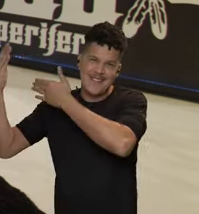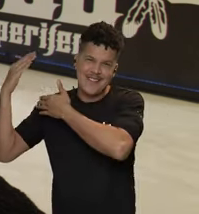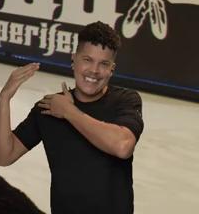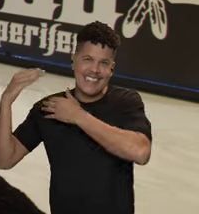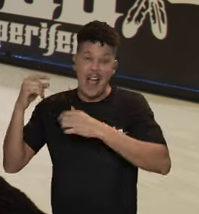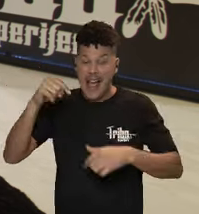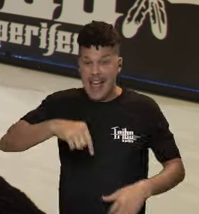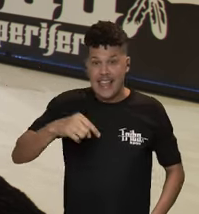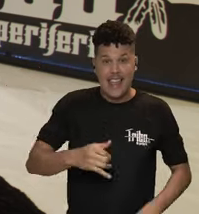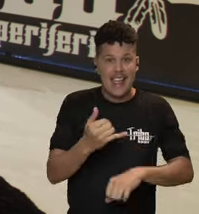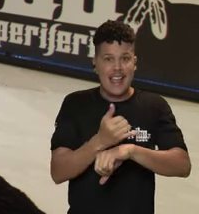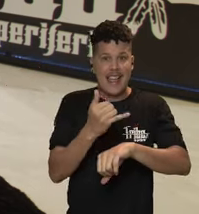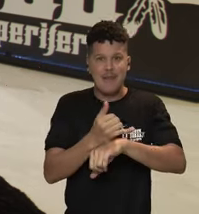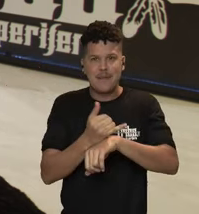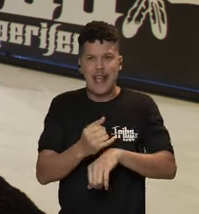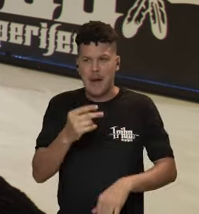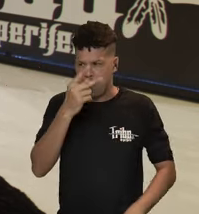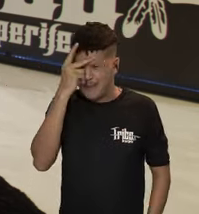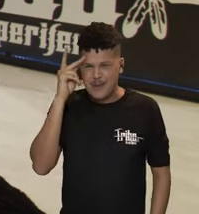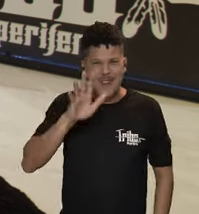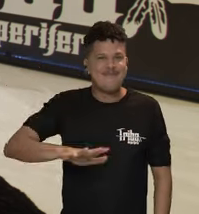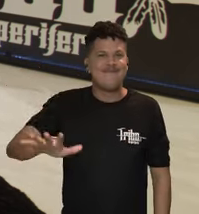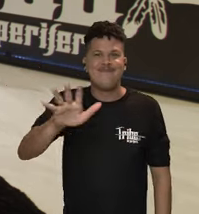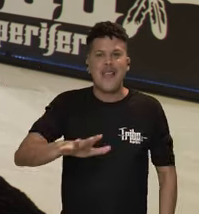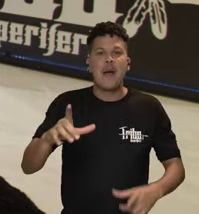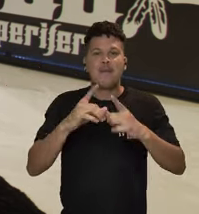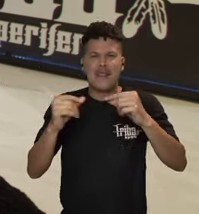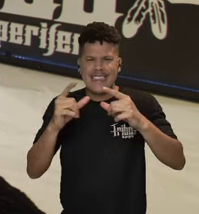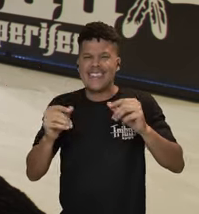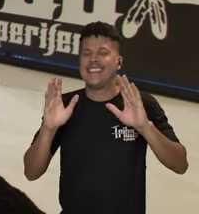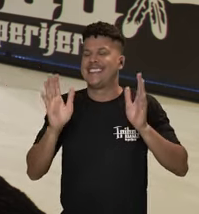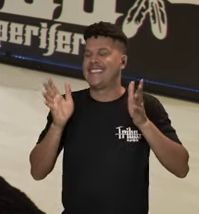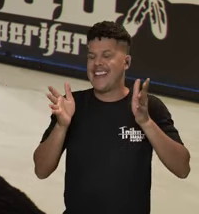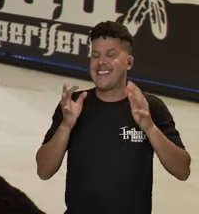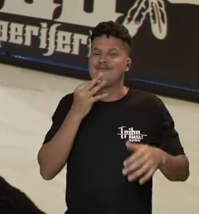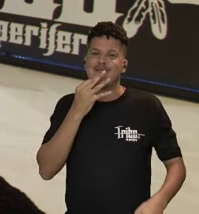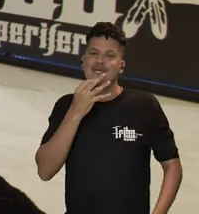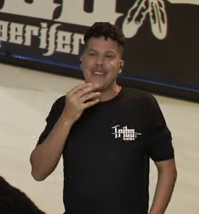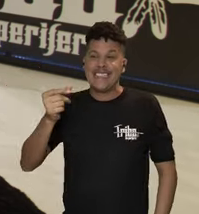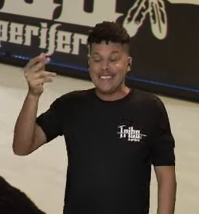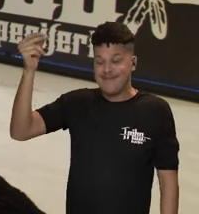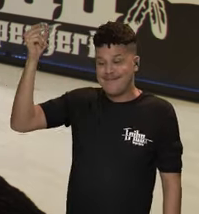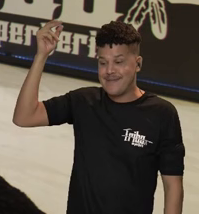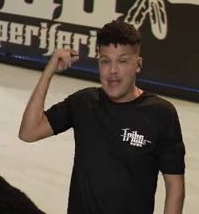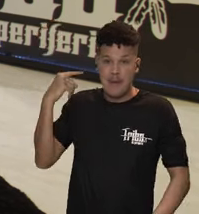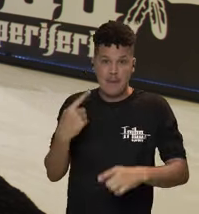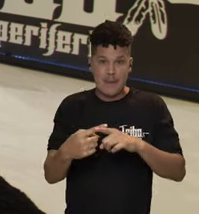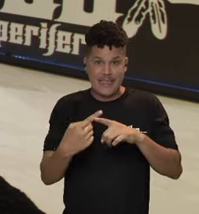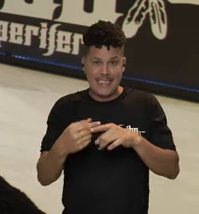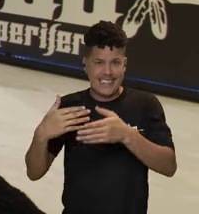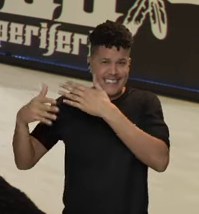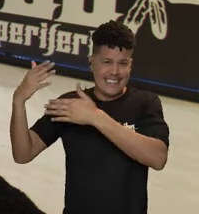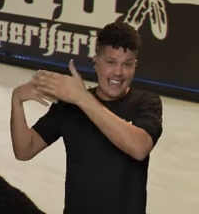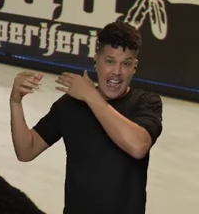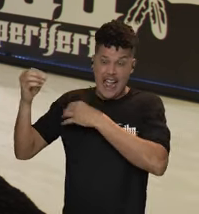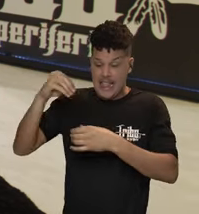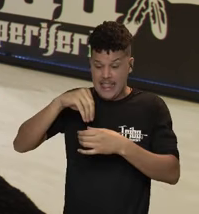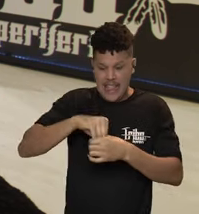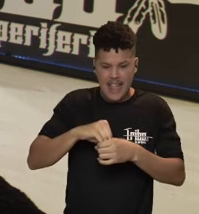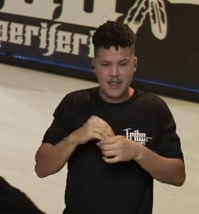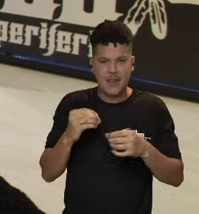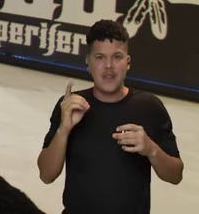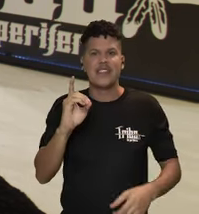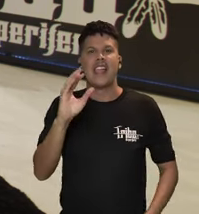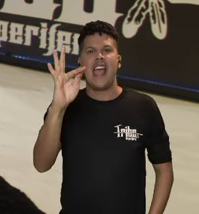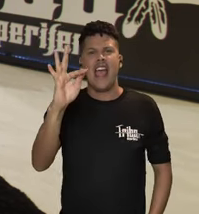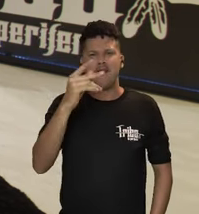Segue, rapaziada. Rapaziada de Brasília tá mais ligada, que foi onde a gente começou. A gente veio com essas músicas mais antigas aqui dentro de Brasília. Verdade. Mas a